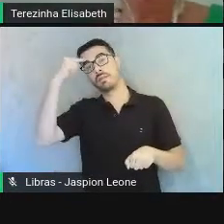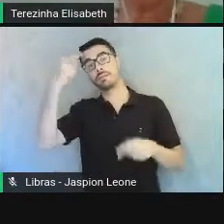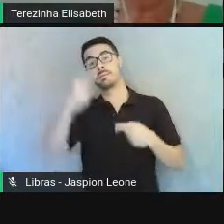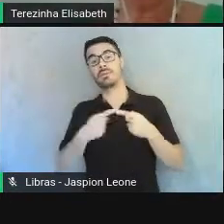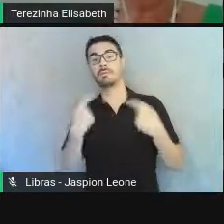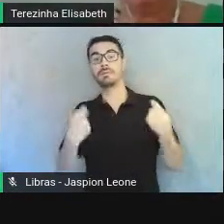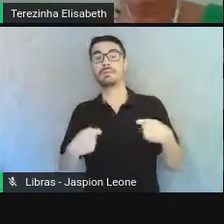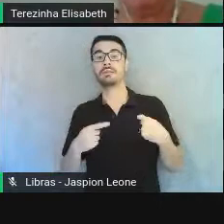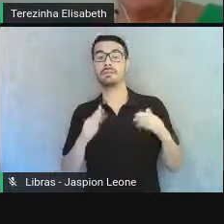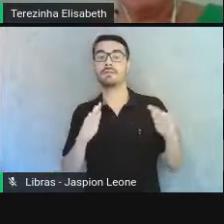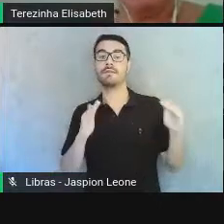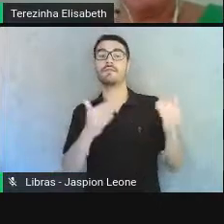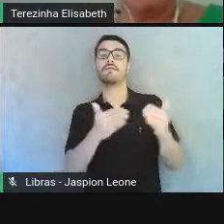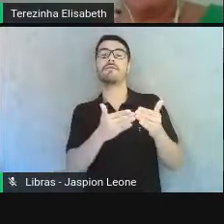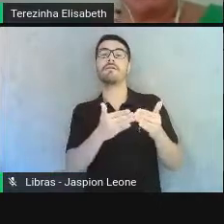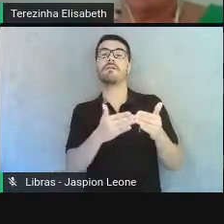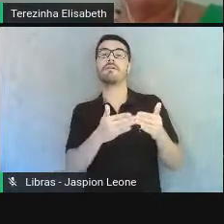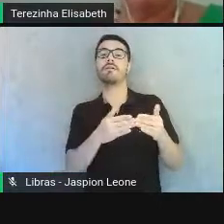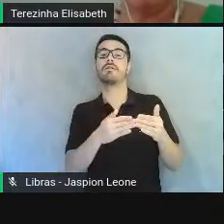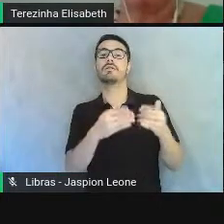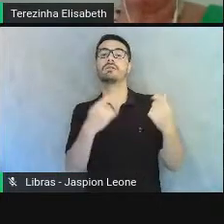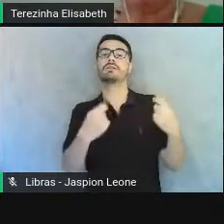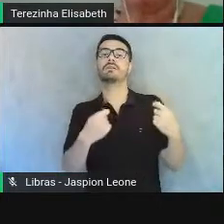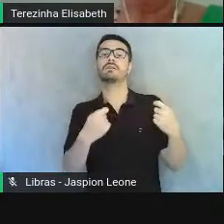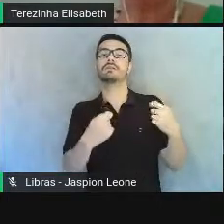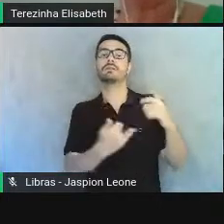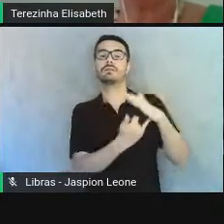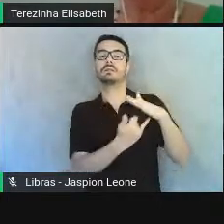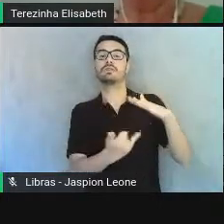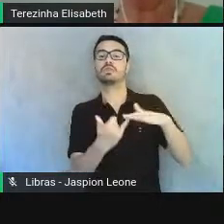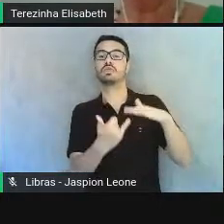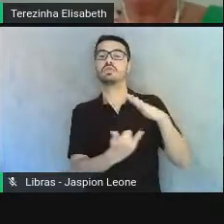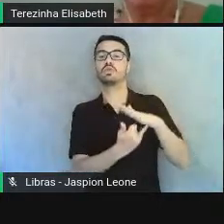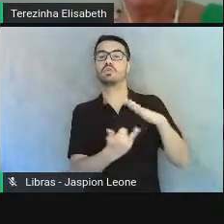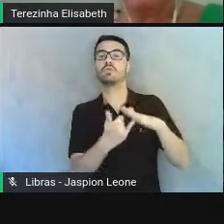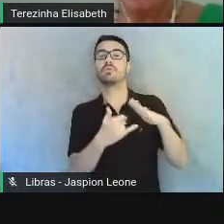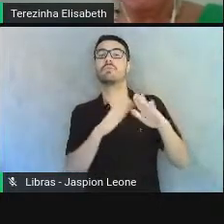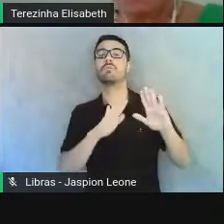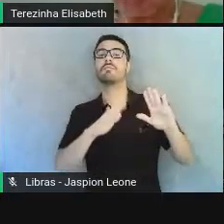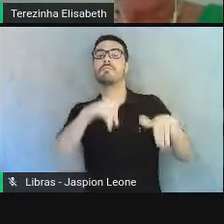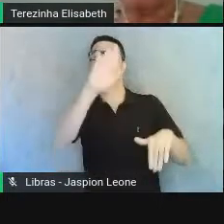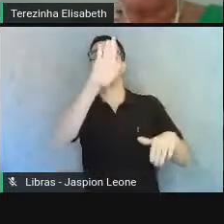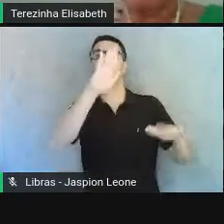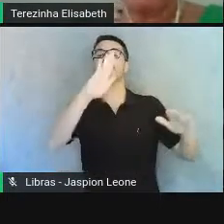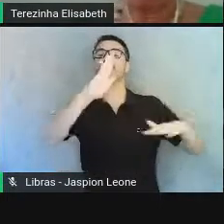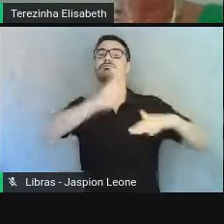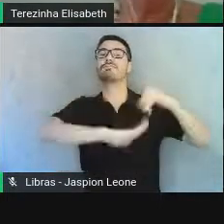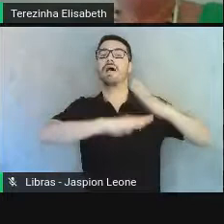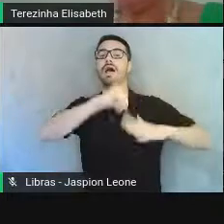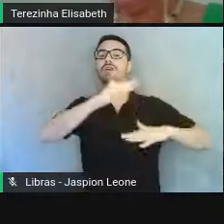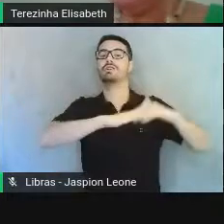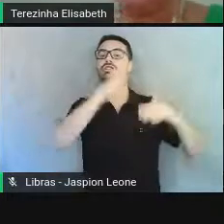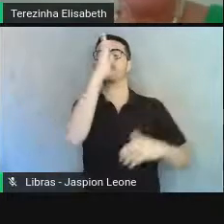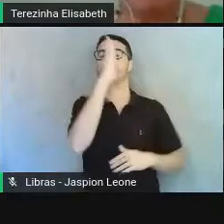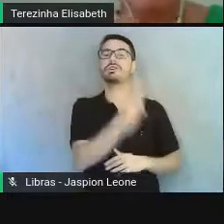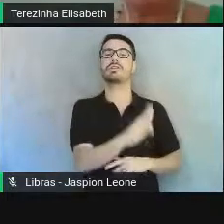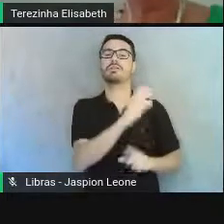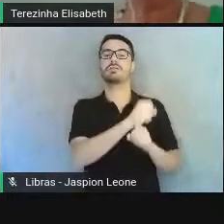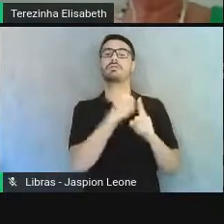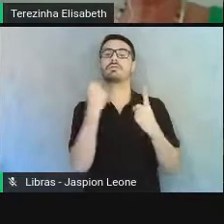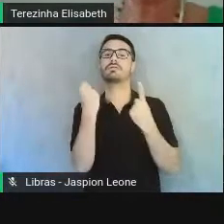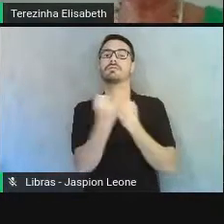as demandas das instituições e demandas mais diretas da sociedade, mas eles